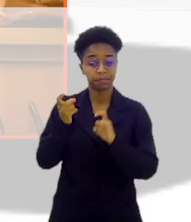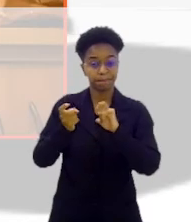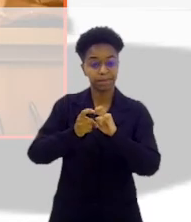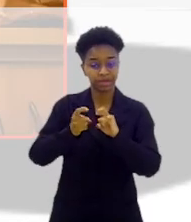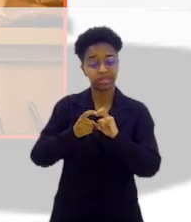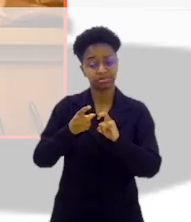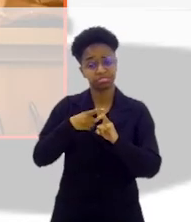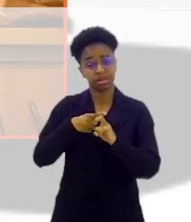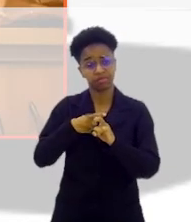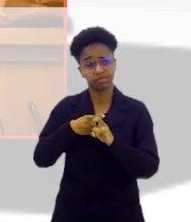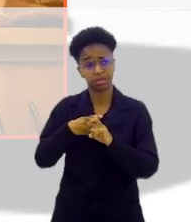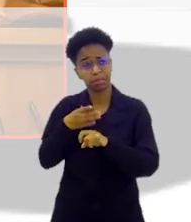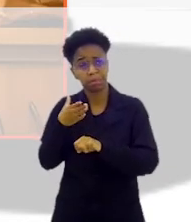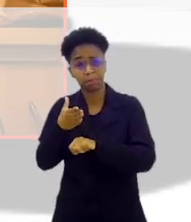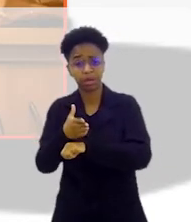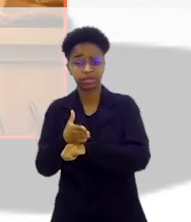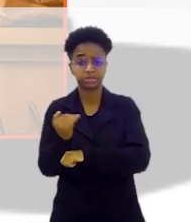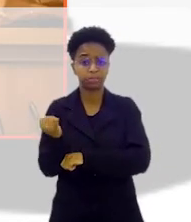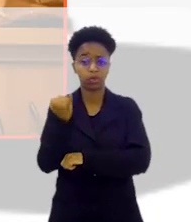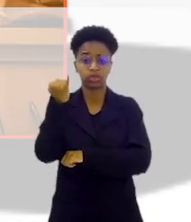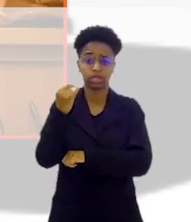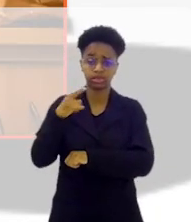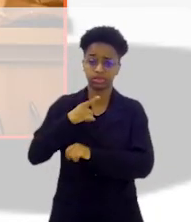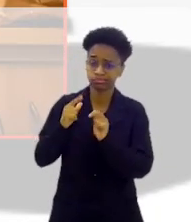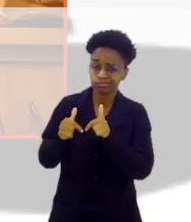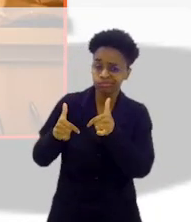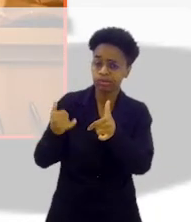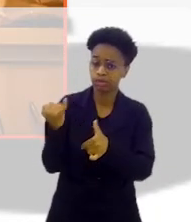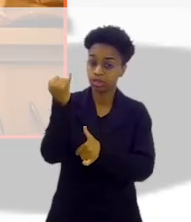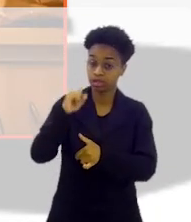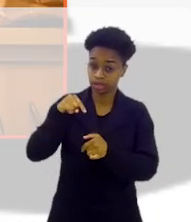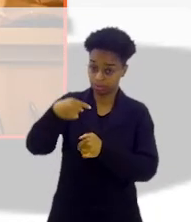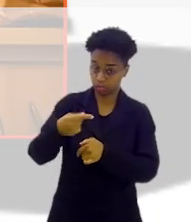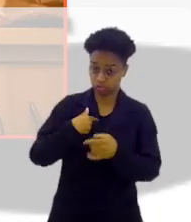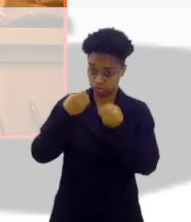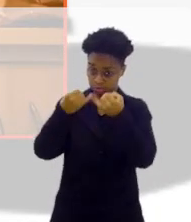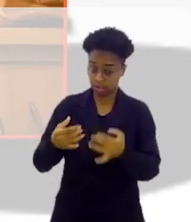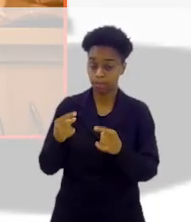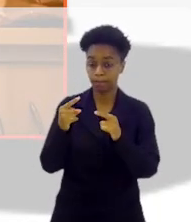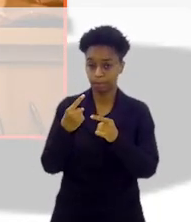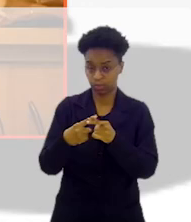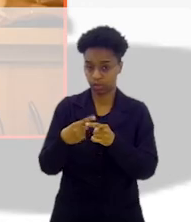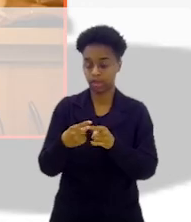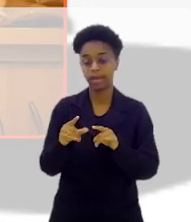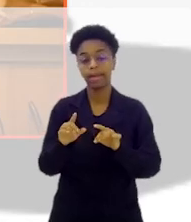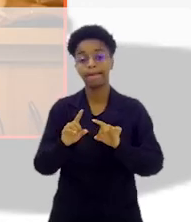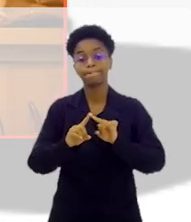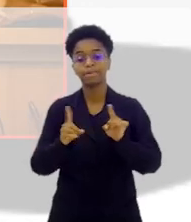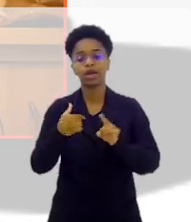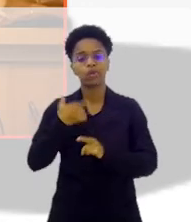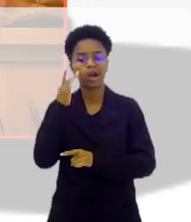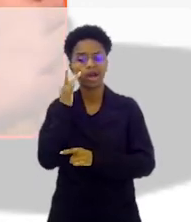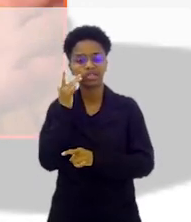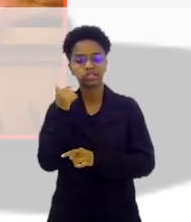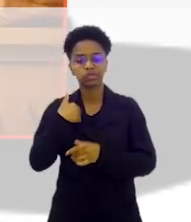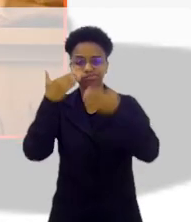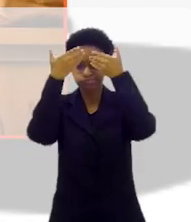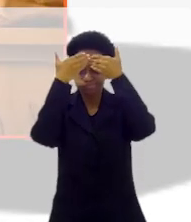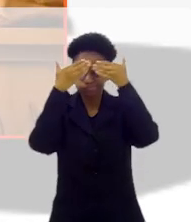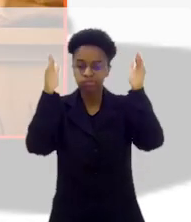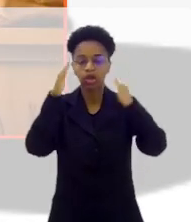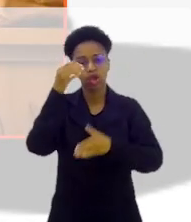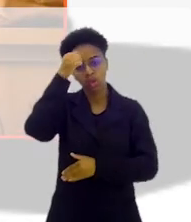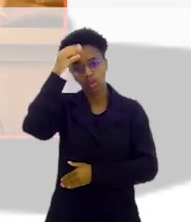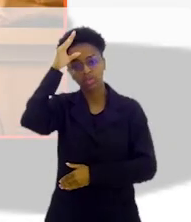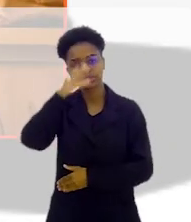medicina, ela teve uma participação muito importante. Depois eu vou te explicar por quê. Eu acho que me abriu